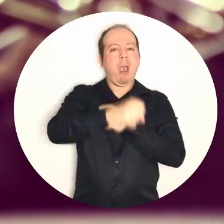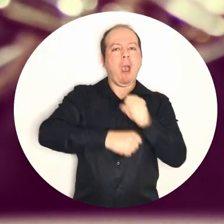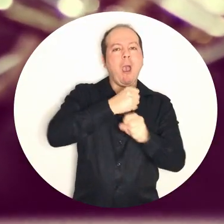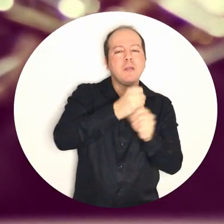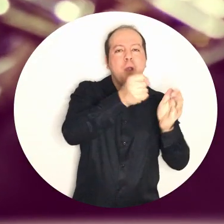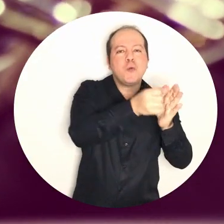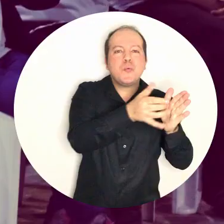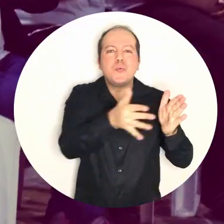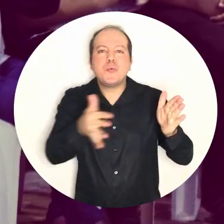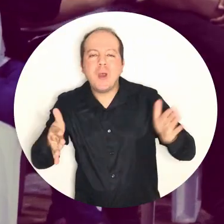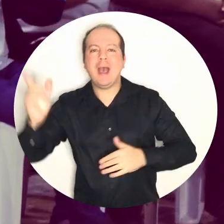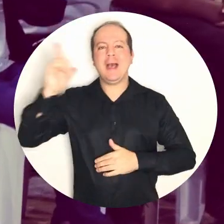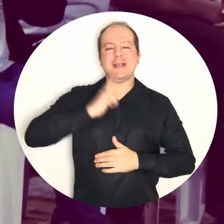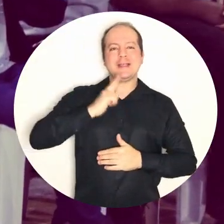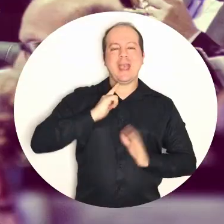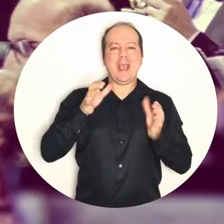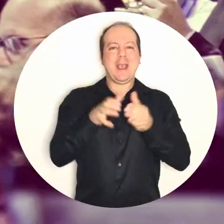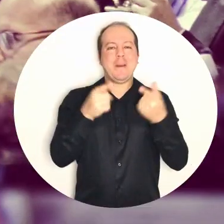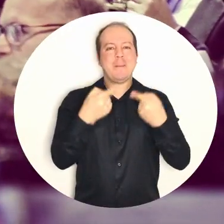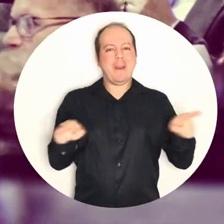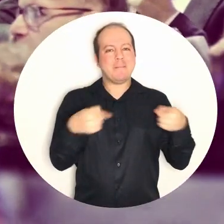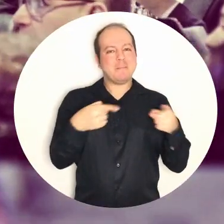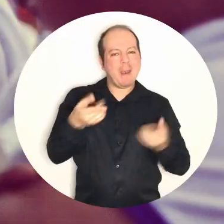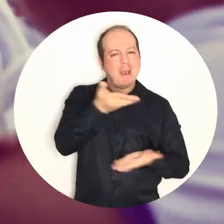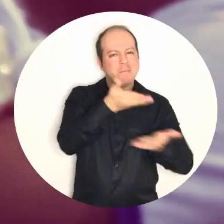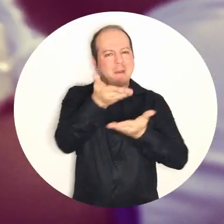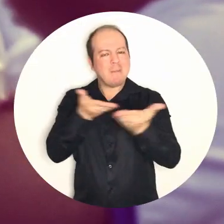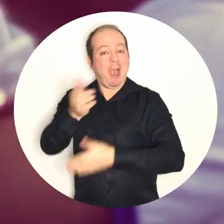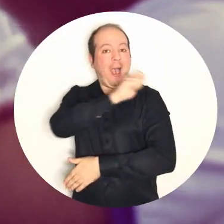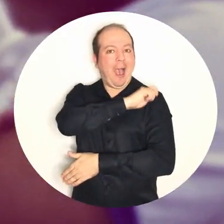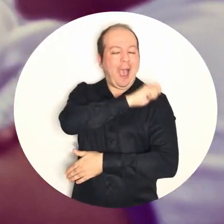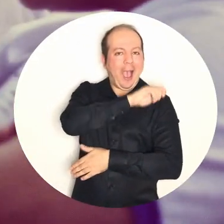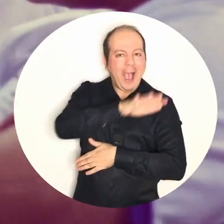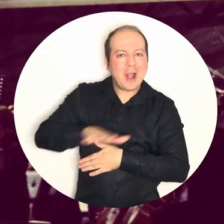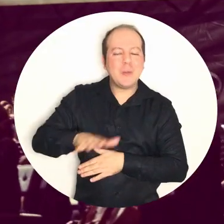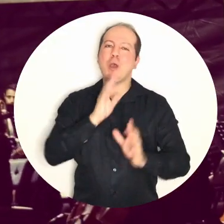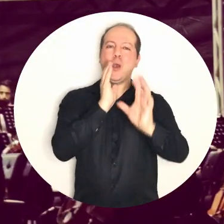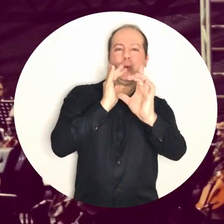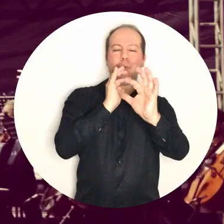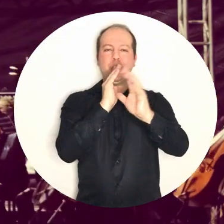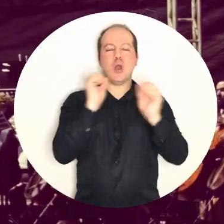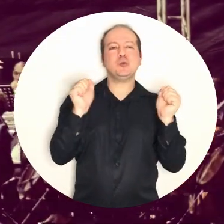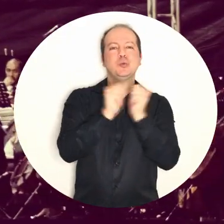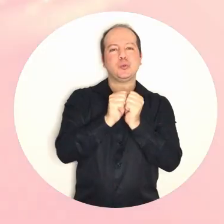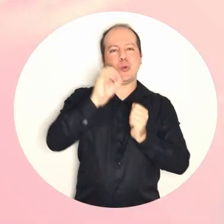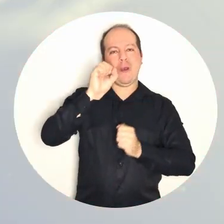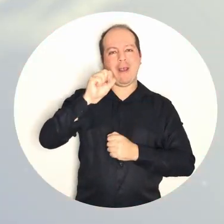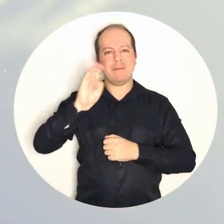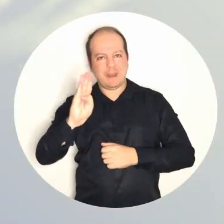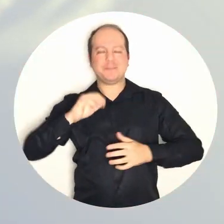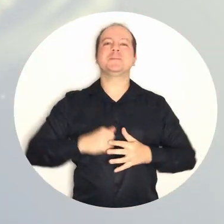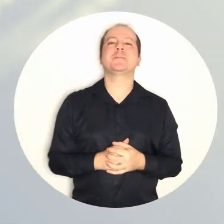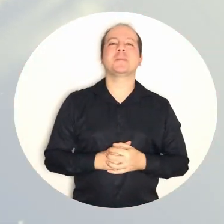sendo coroada com um concerto interativo no qual os alunos tocam flauta junto à OSB.